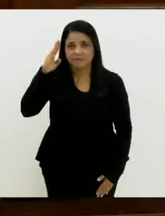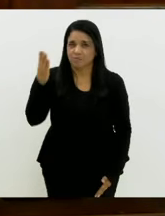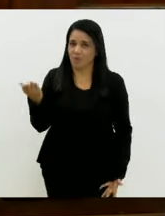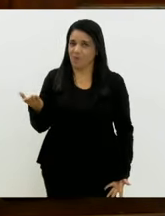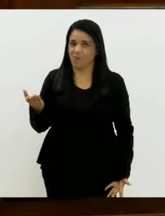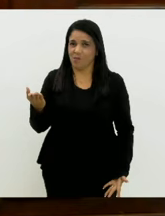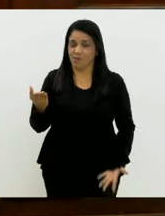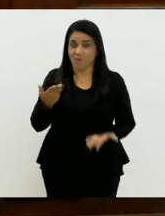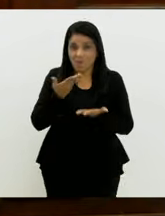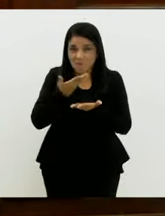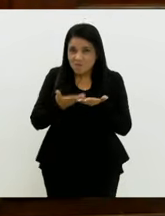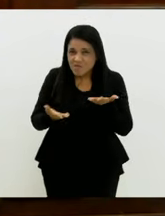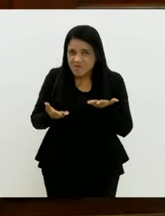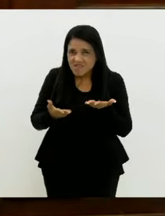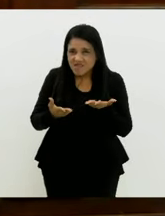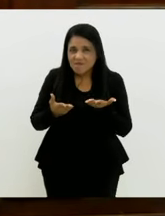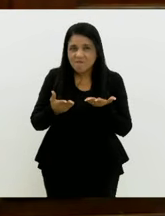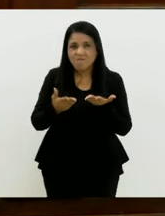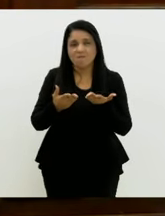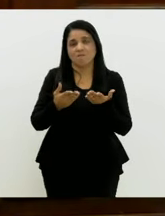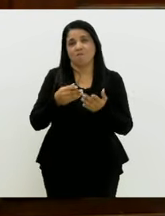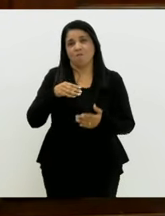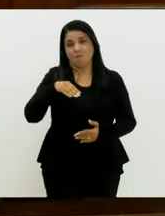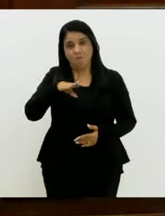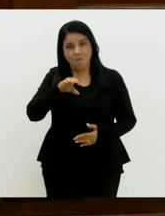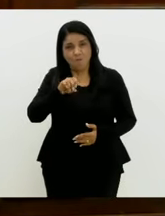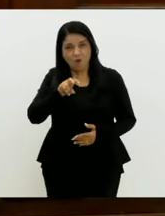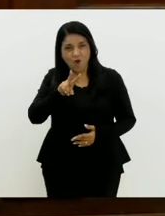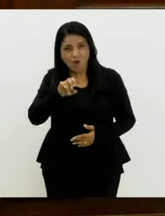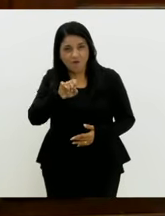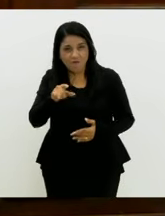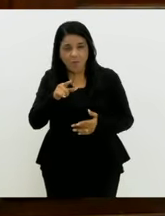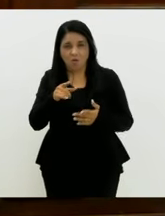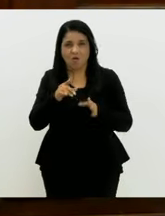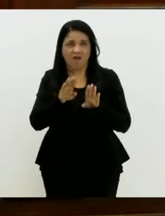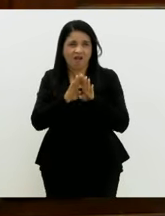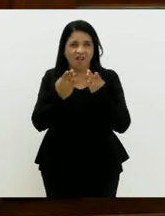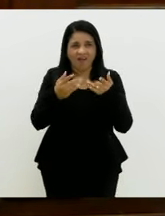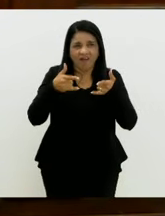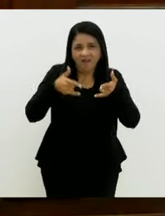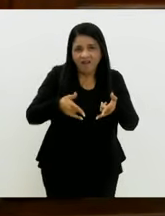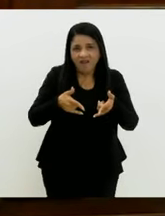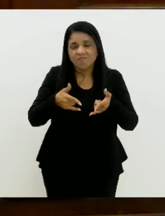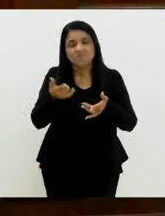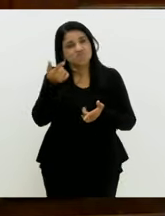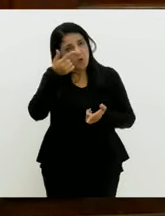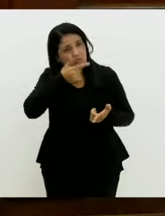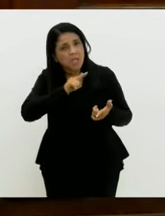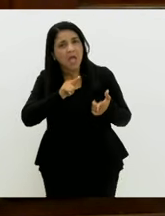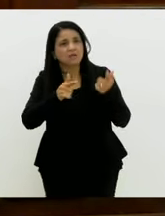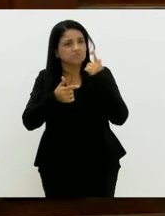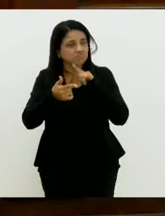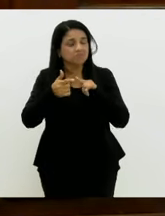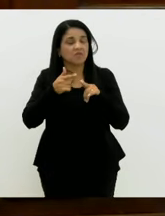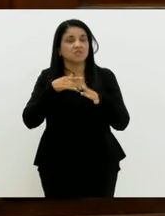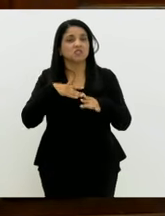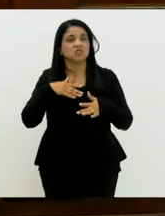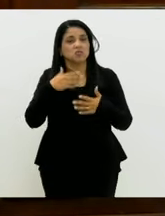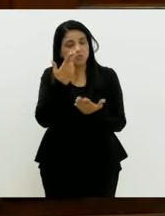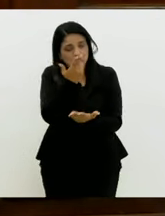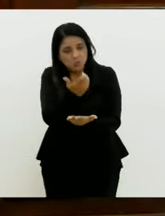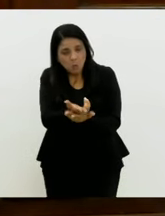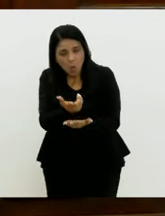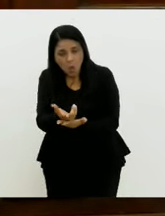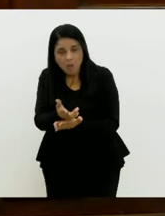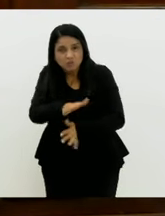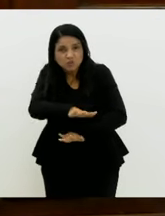Perder móvel você às vezes com muita luta até consegue reconquistar, às vezes, nem sempre. Pessoas dormindo no chão, eu vi